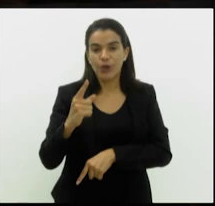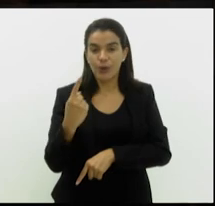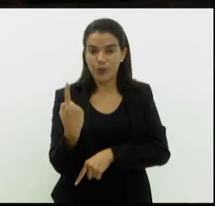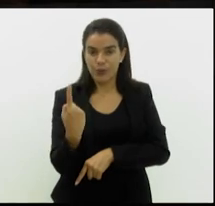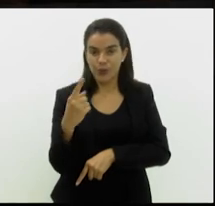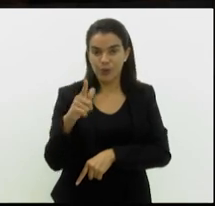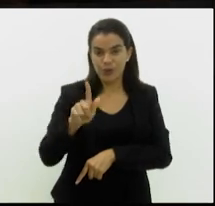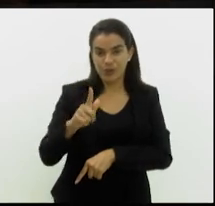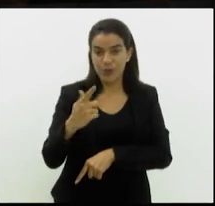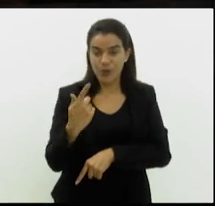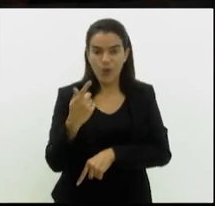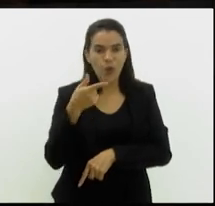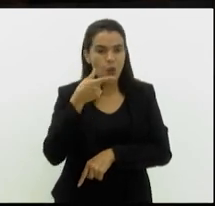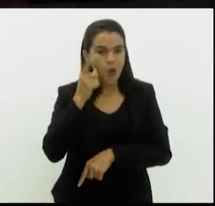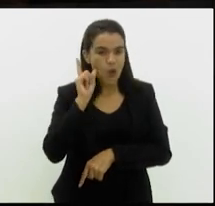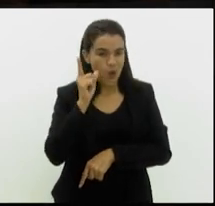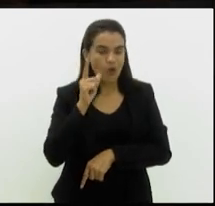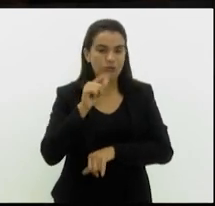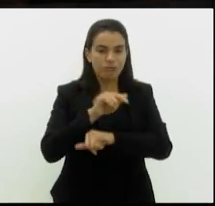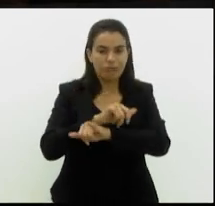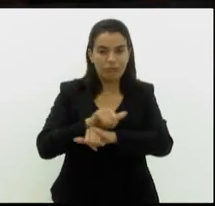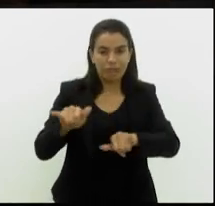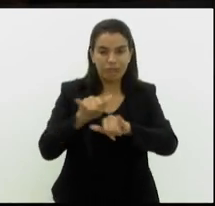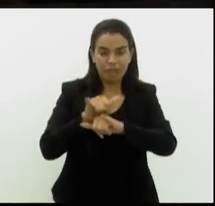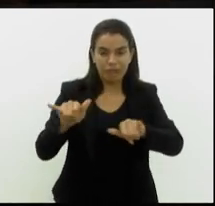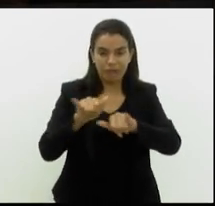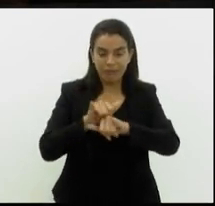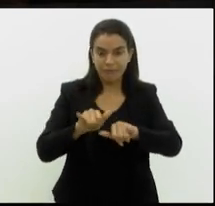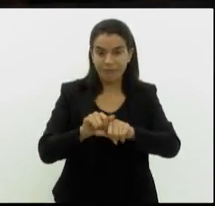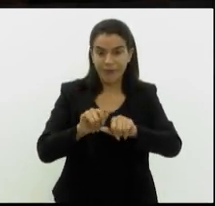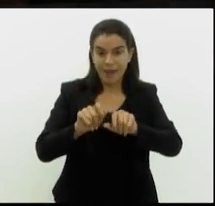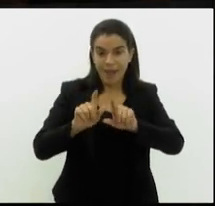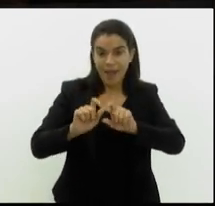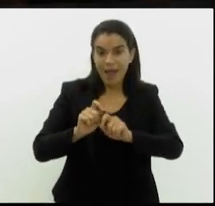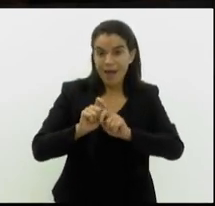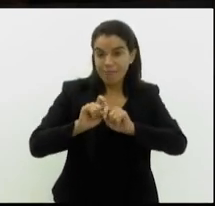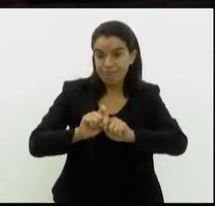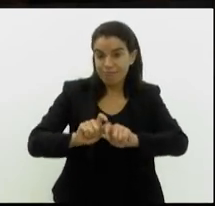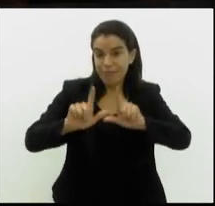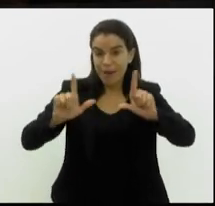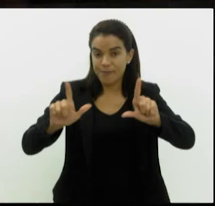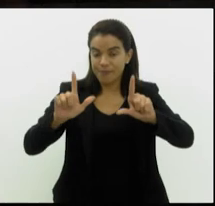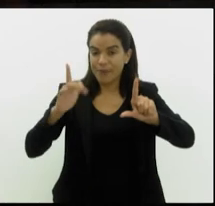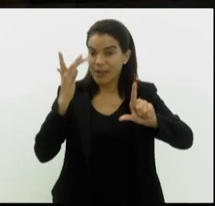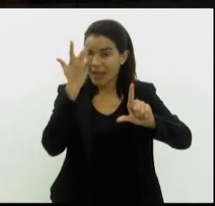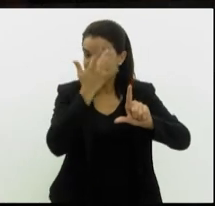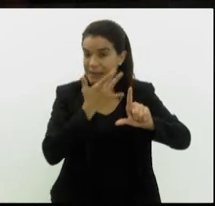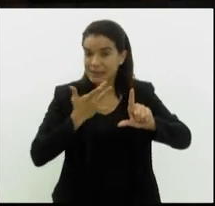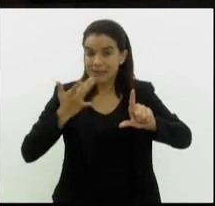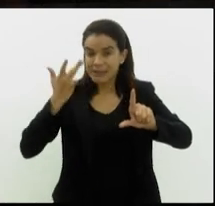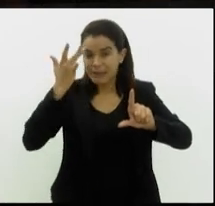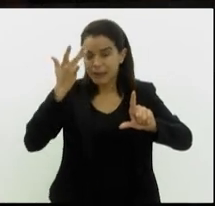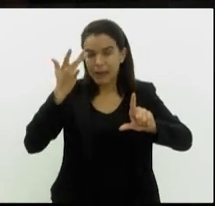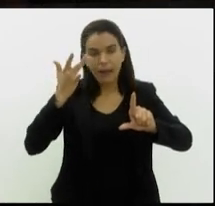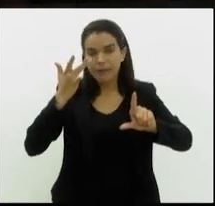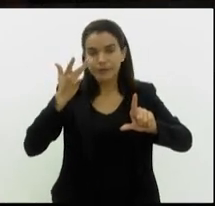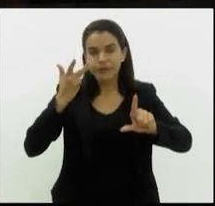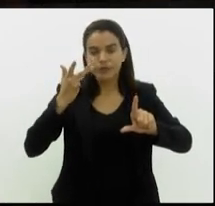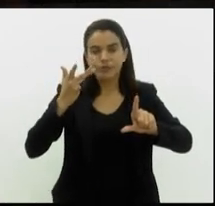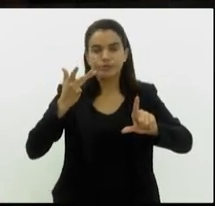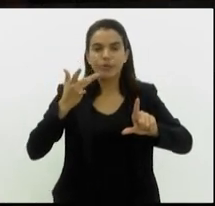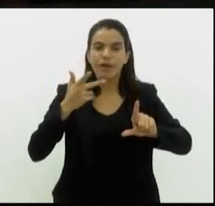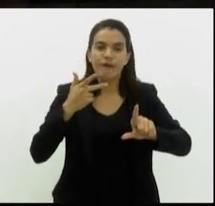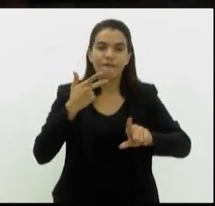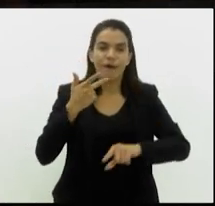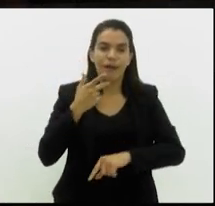do G1 de ontem. A manchete é a seguinte: Haddad descarta